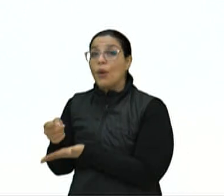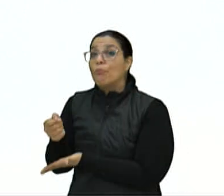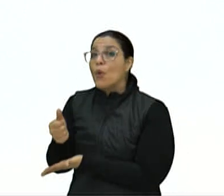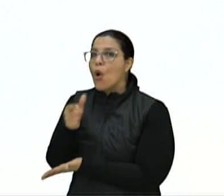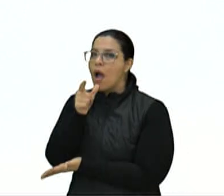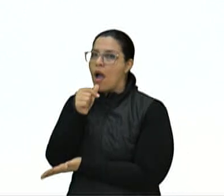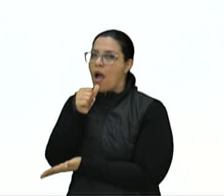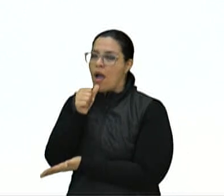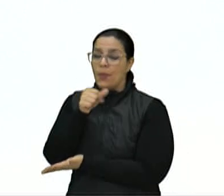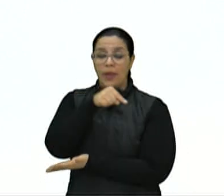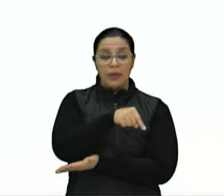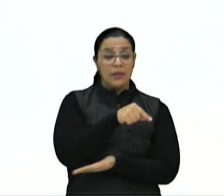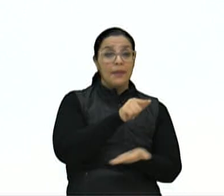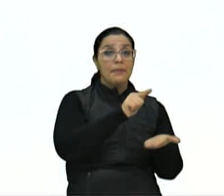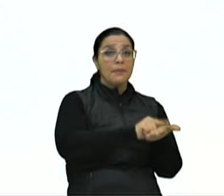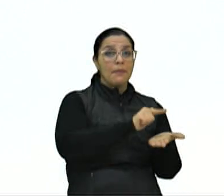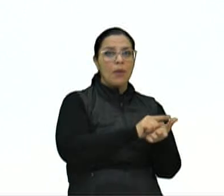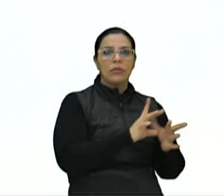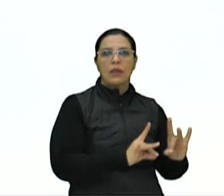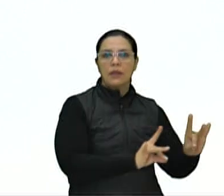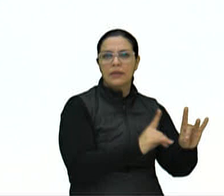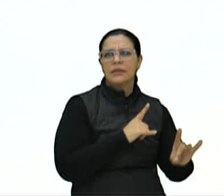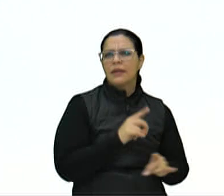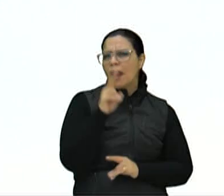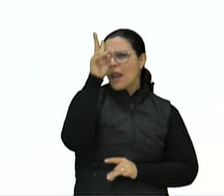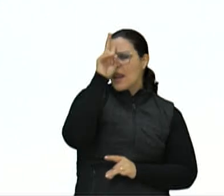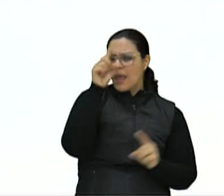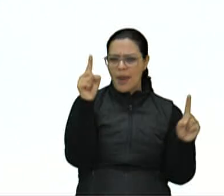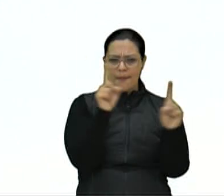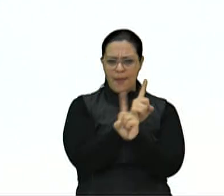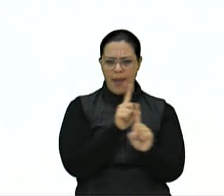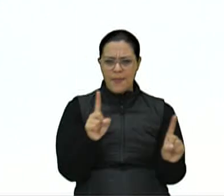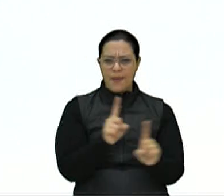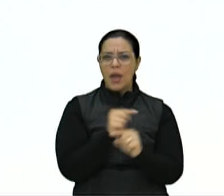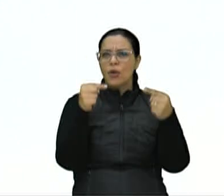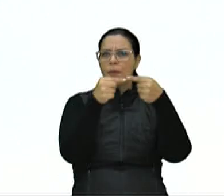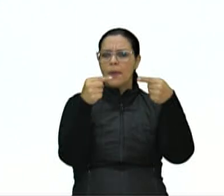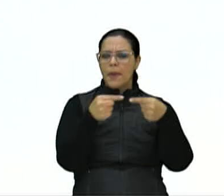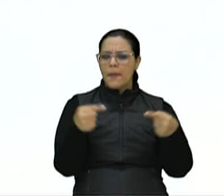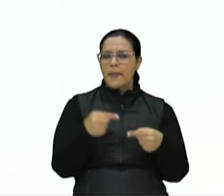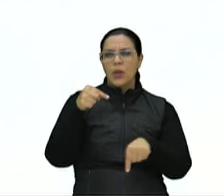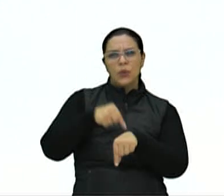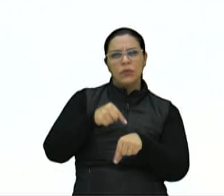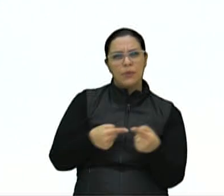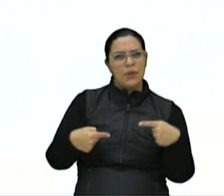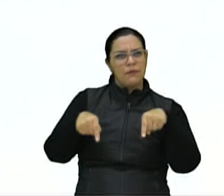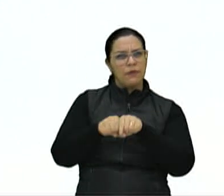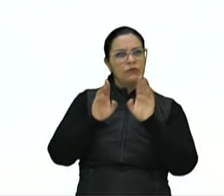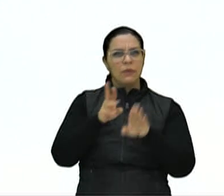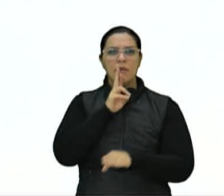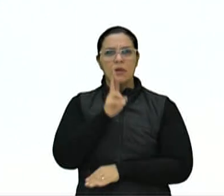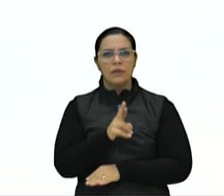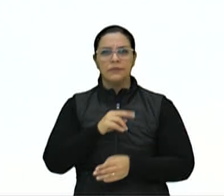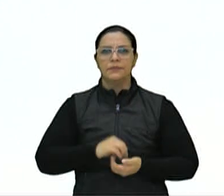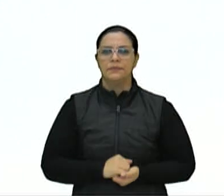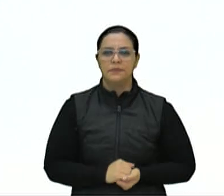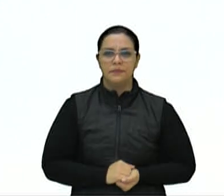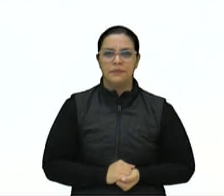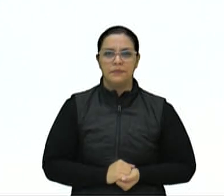pouca água e o papel molhado. Tentem lembrar o que nós acabamos de ver, vocês terão um tempinho para pensar e logo